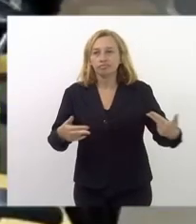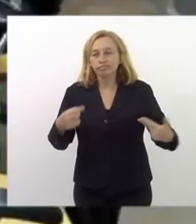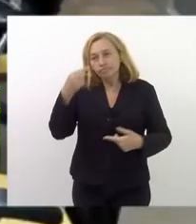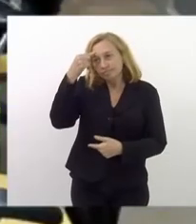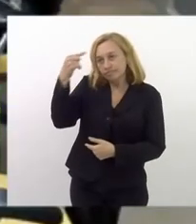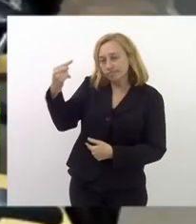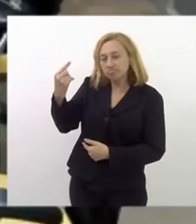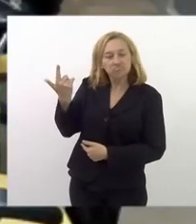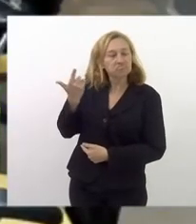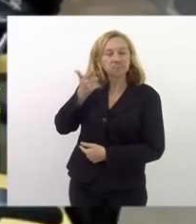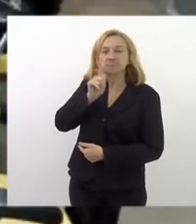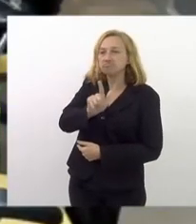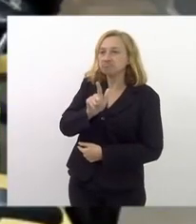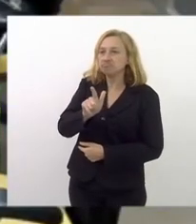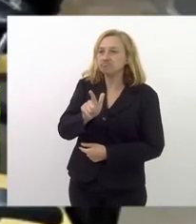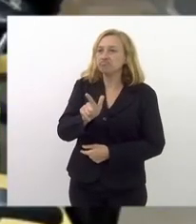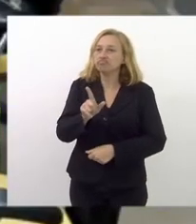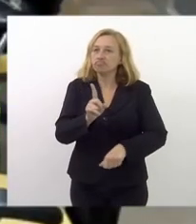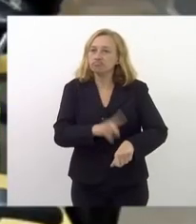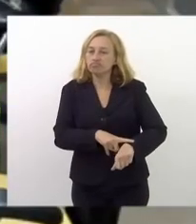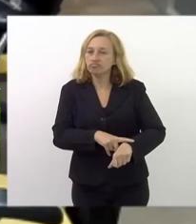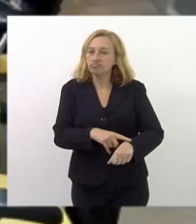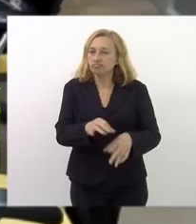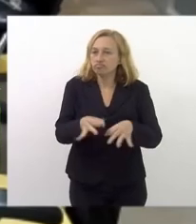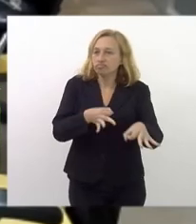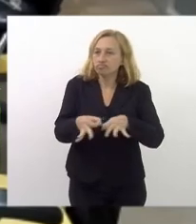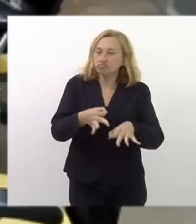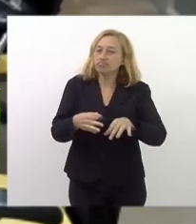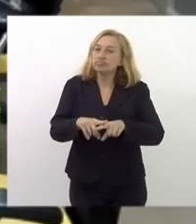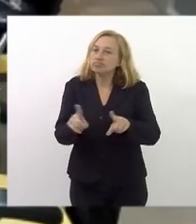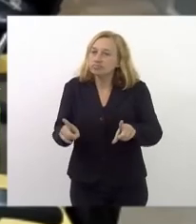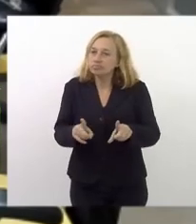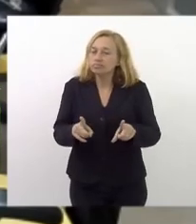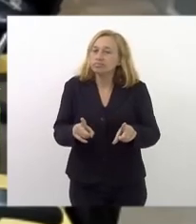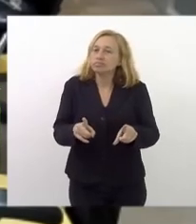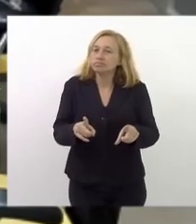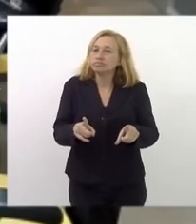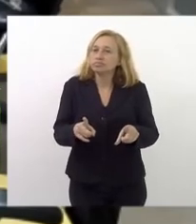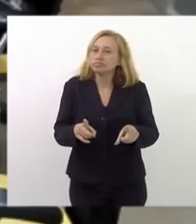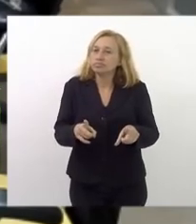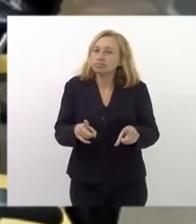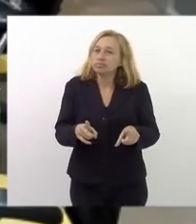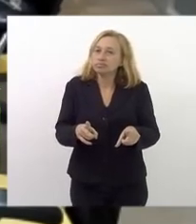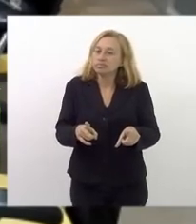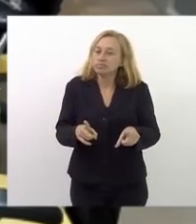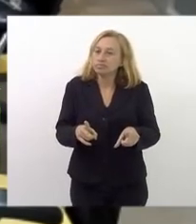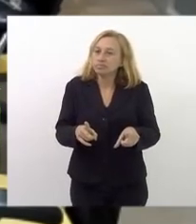não conseguindo a tempo de fazer, mas nós...